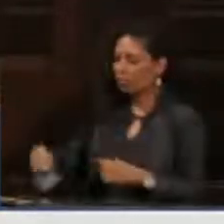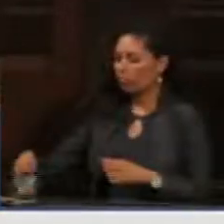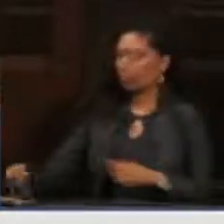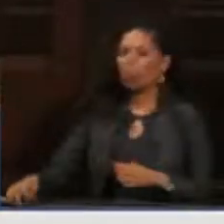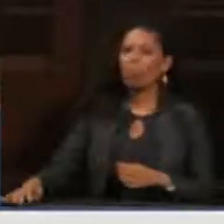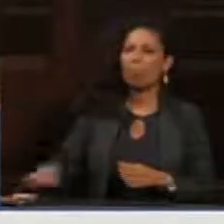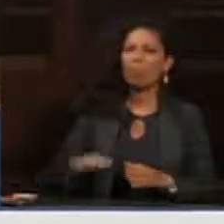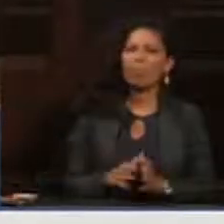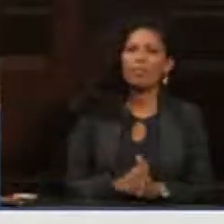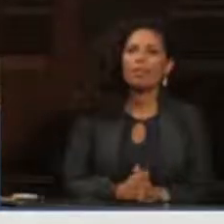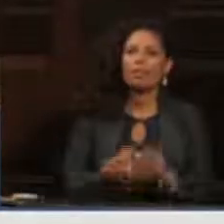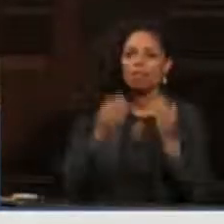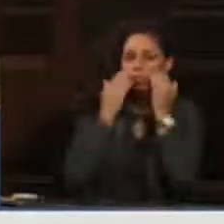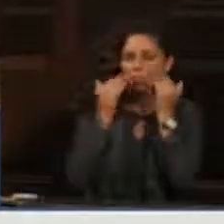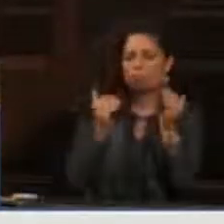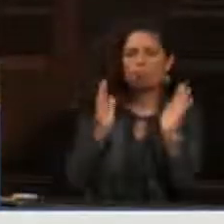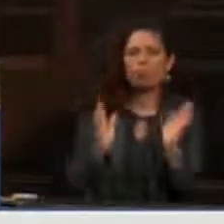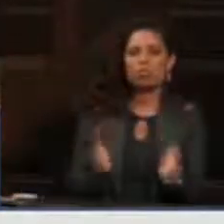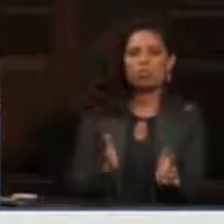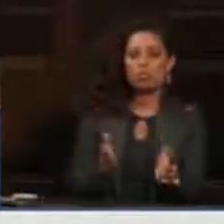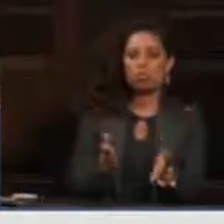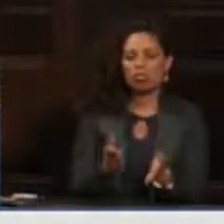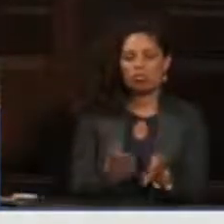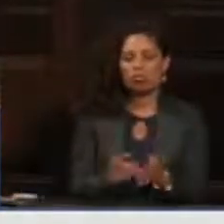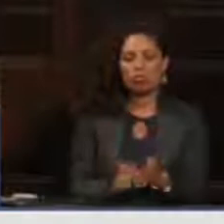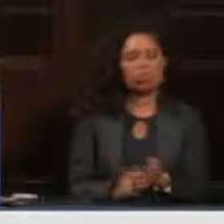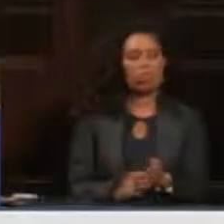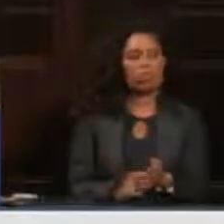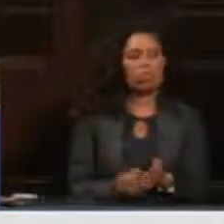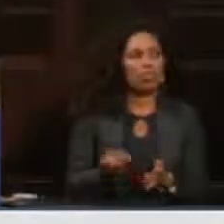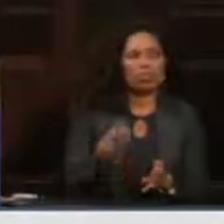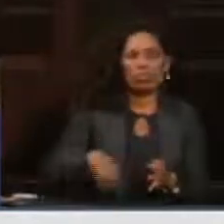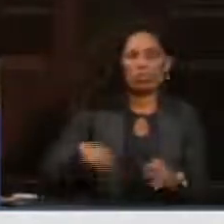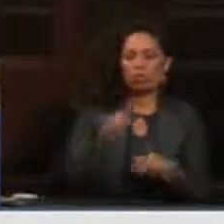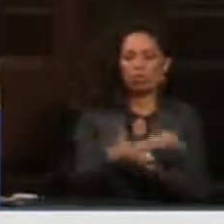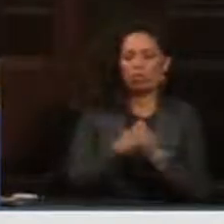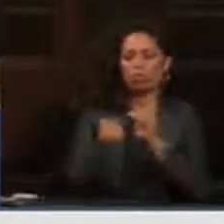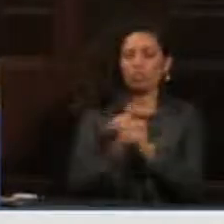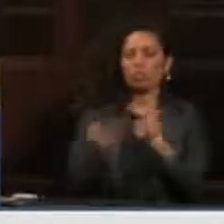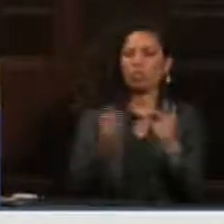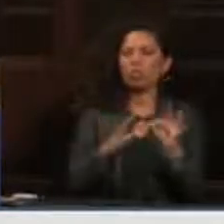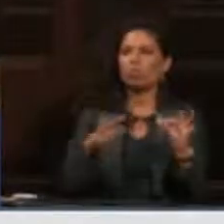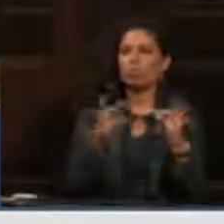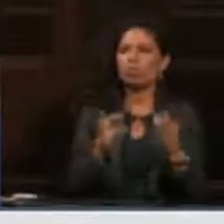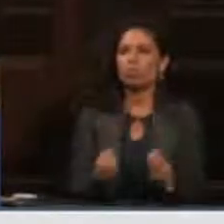nos demonstrando, nós como população e sociedade temos total